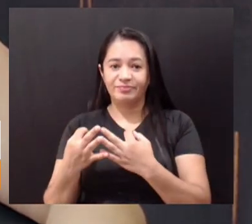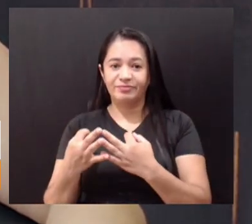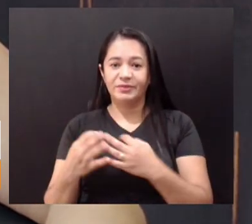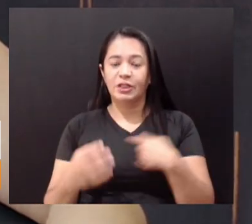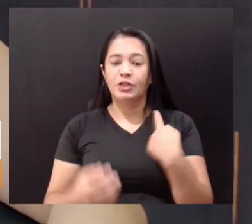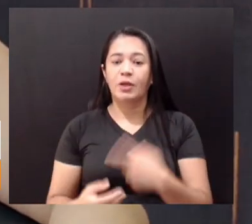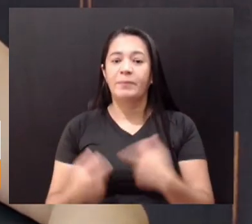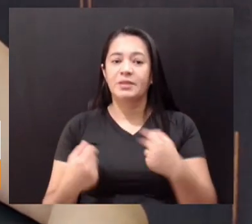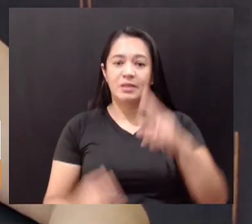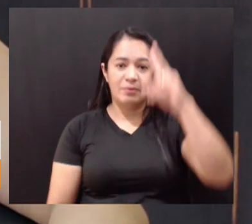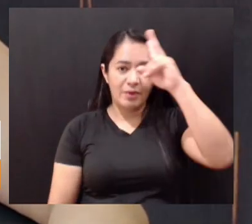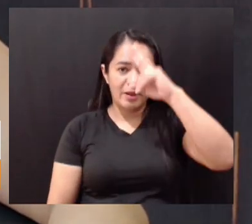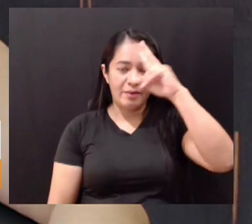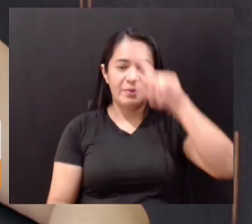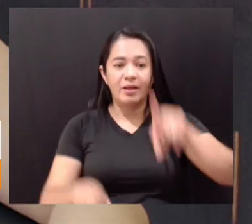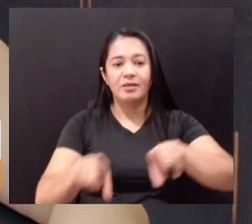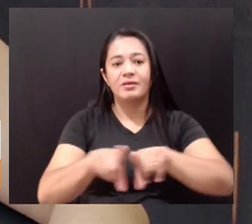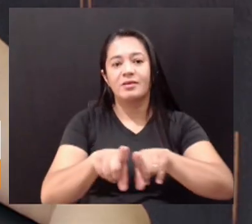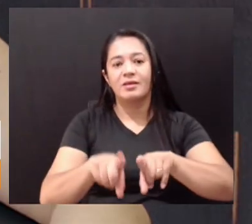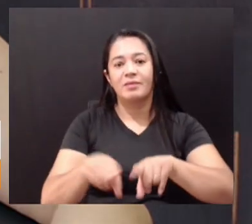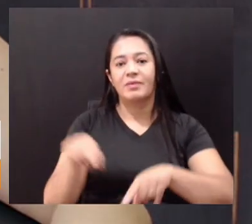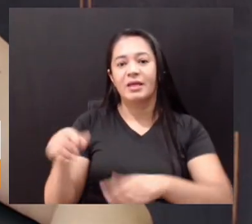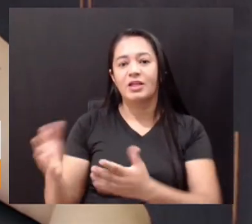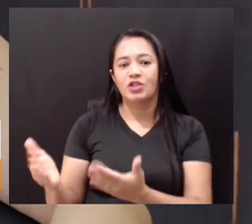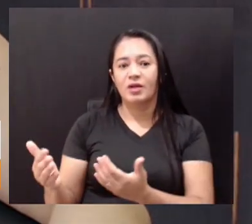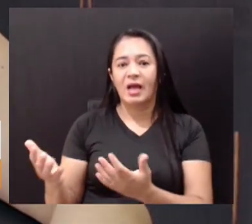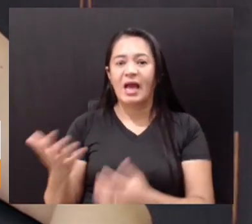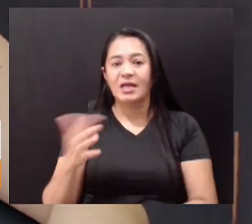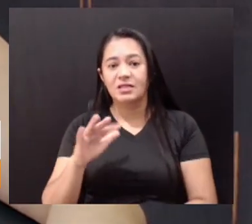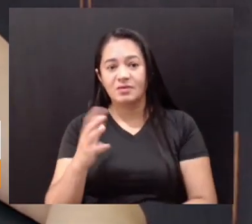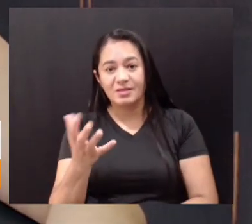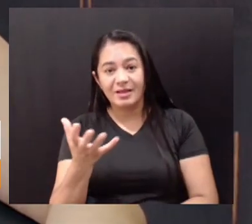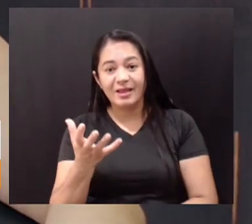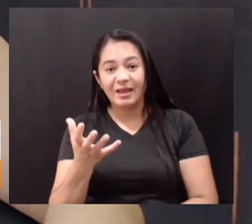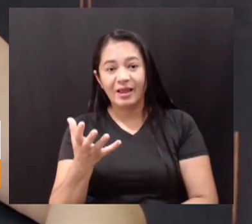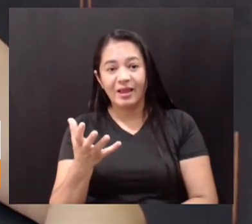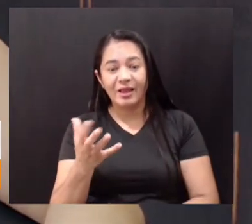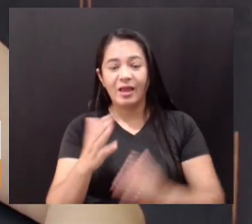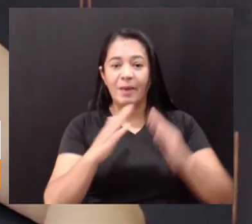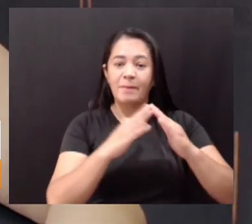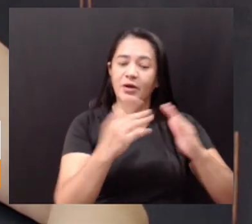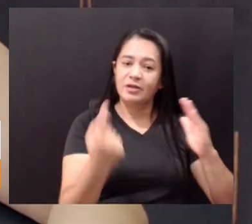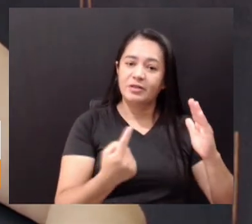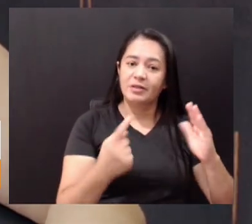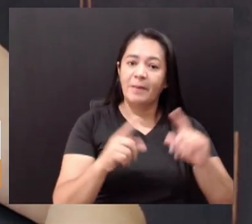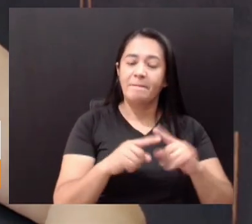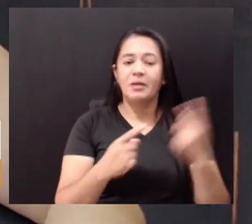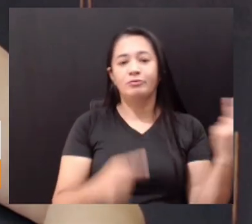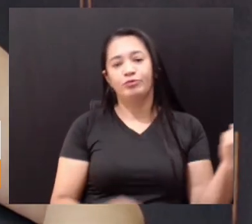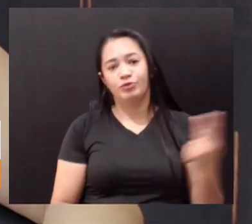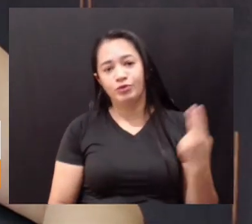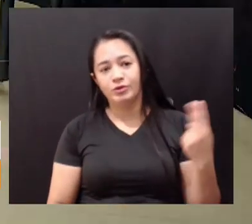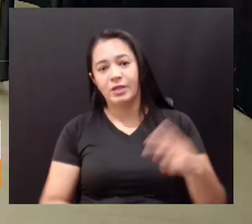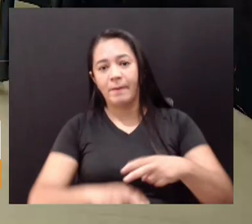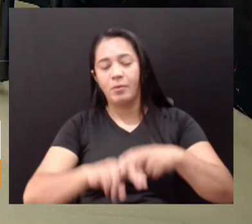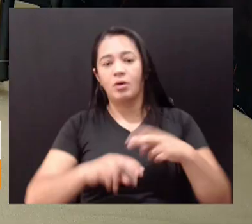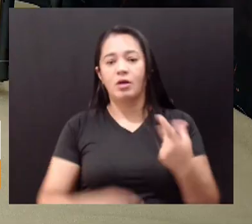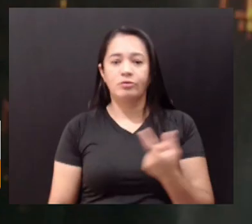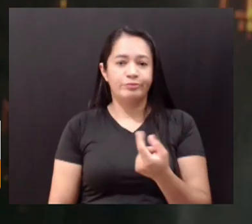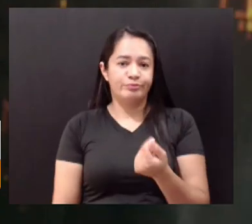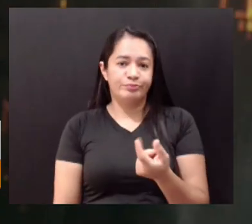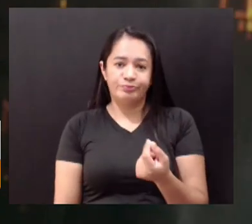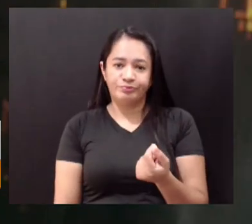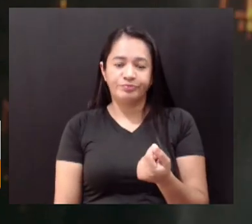também esses jovens, muitas vezes, eles querem sair, muitos desses jovens querem sair, mas não conseguem, pela questão financeira. Muito bem, e a